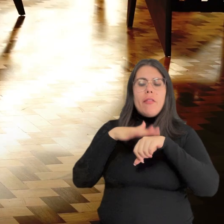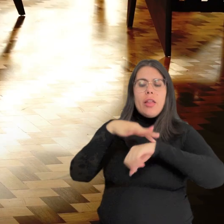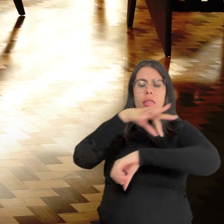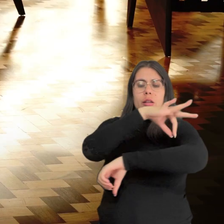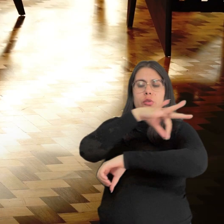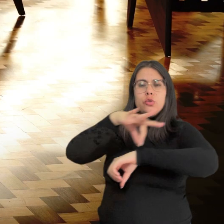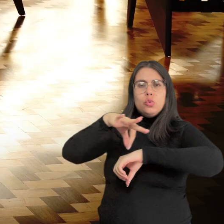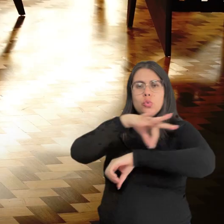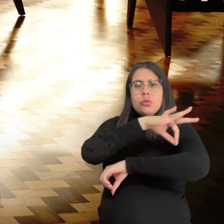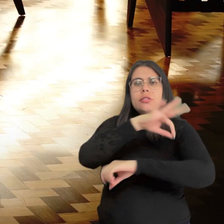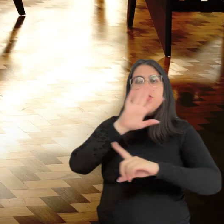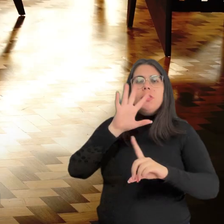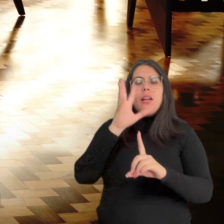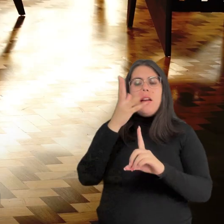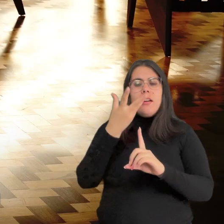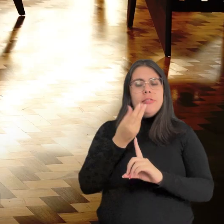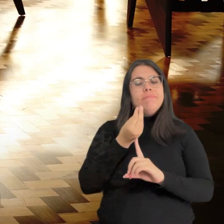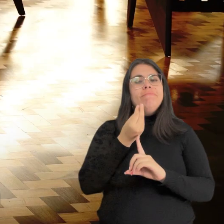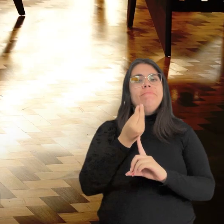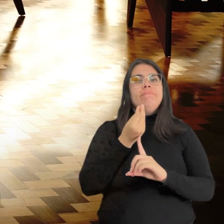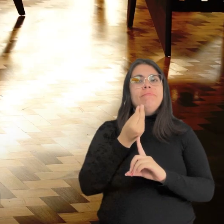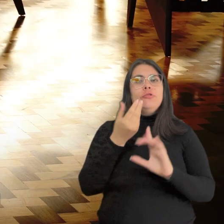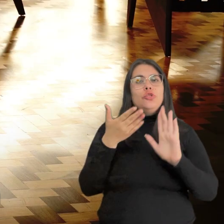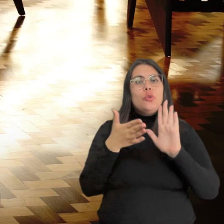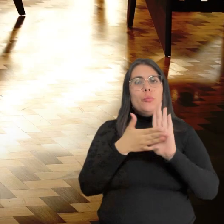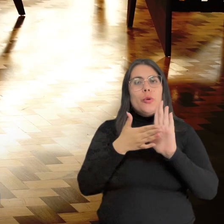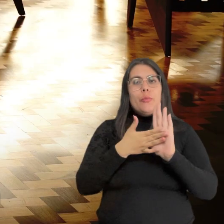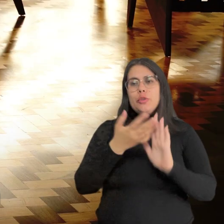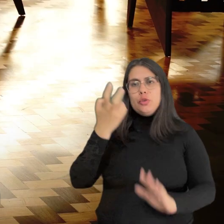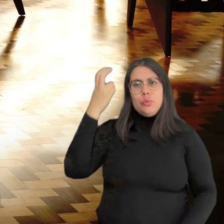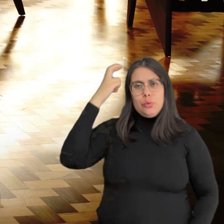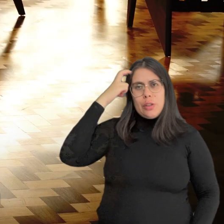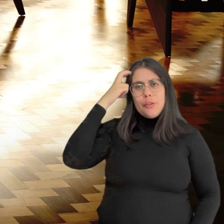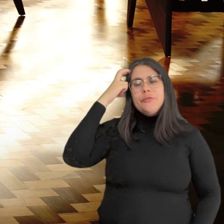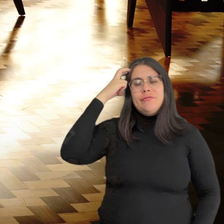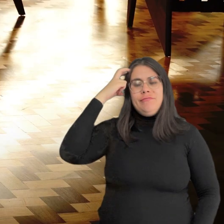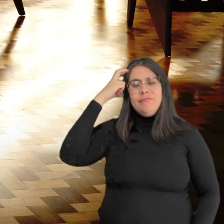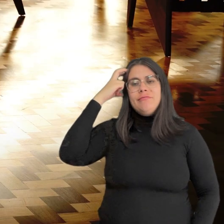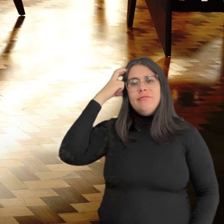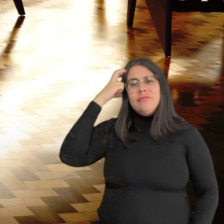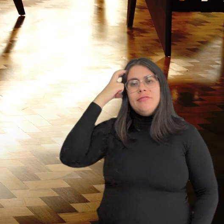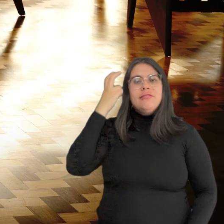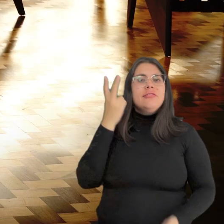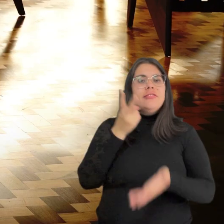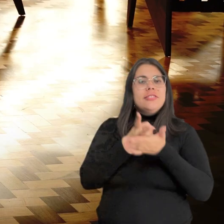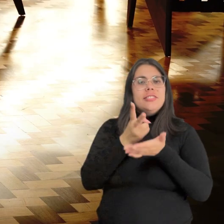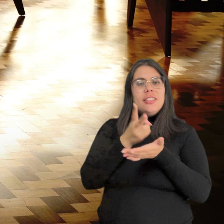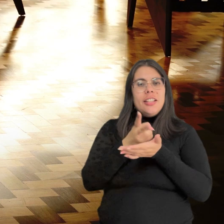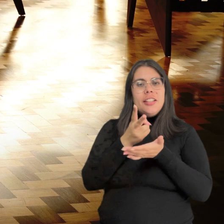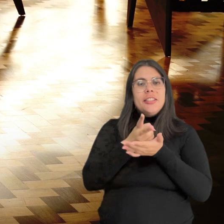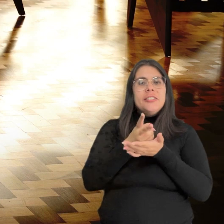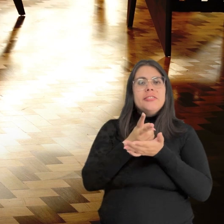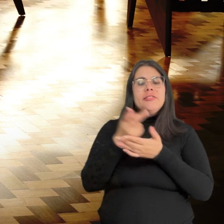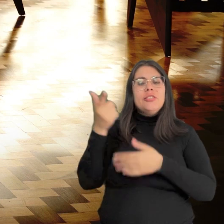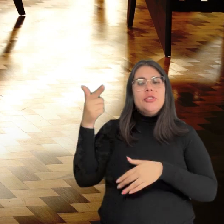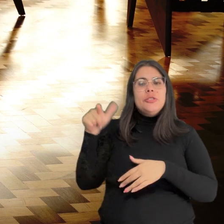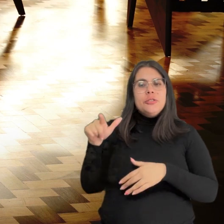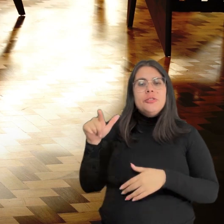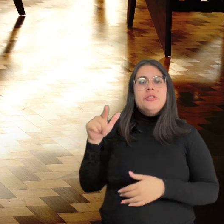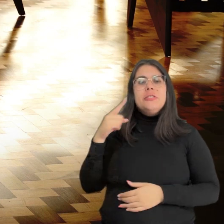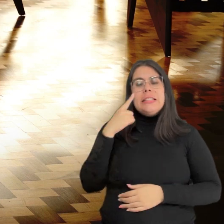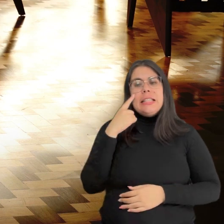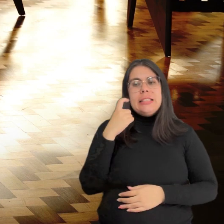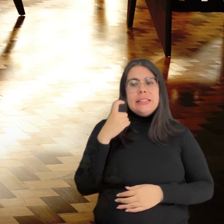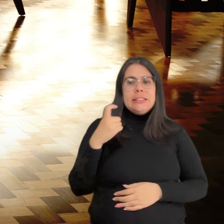proposta cultural. Foi sempre, as outras galerias também foi muito interessante trabalhar com a Luciana, ela é muito bacana,